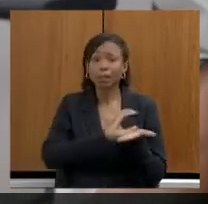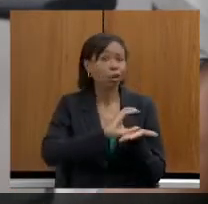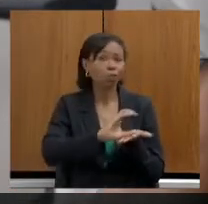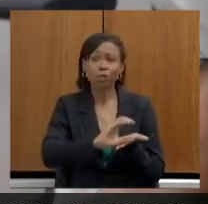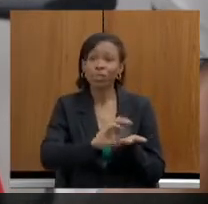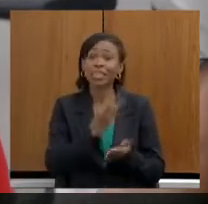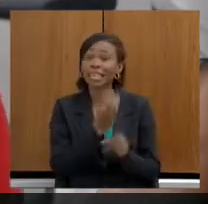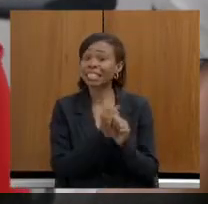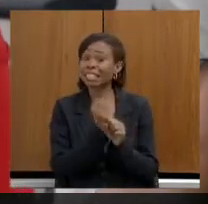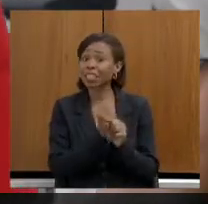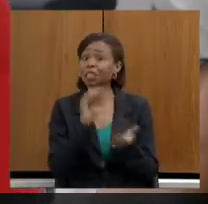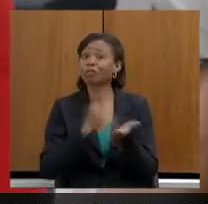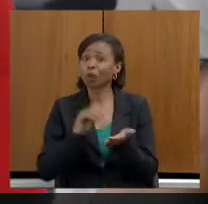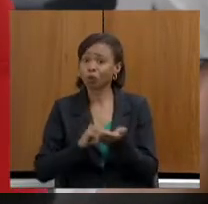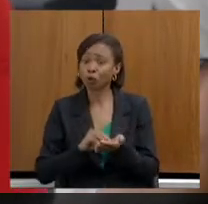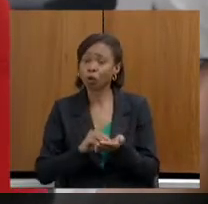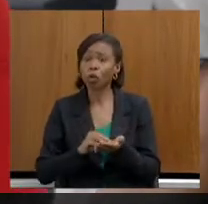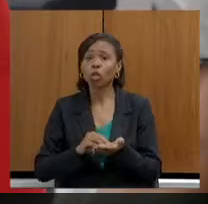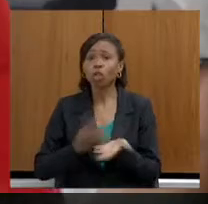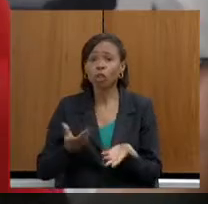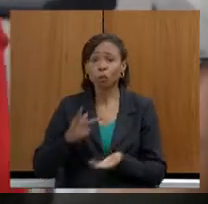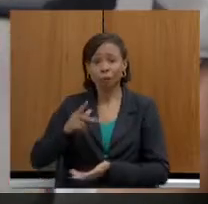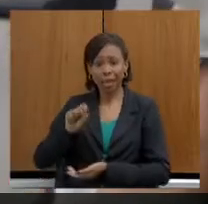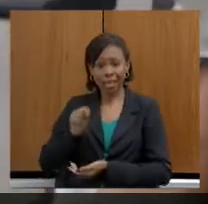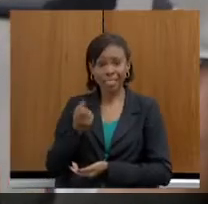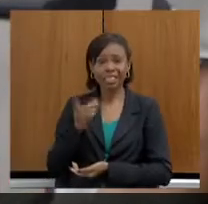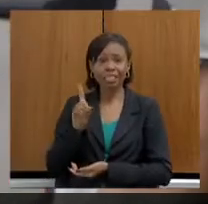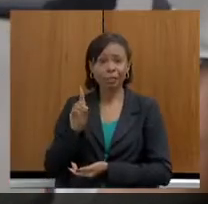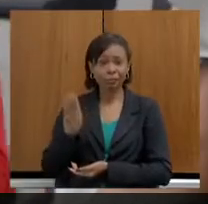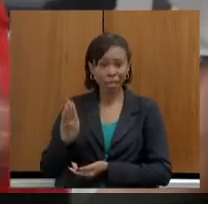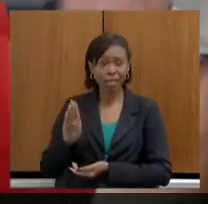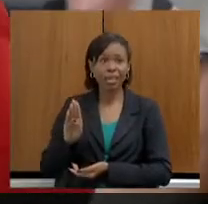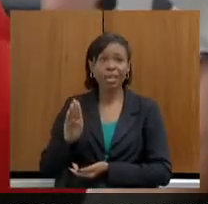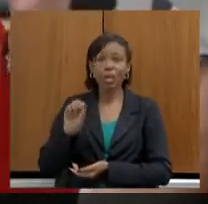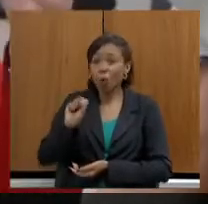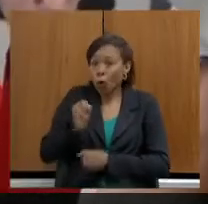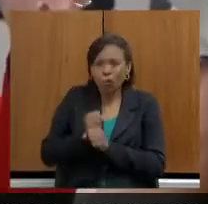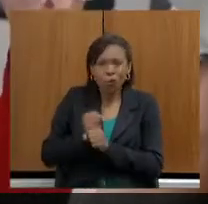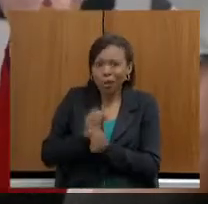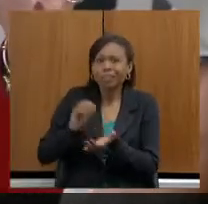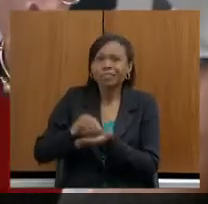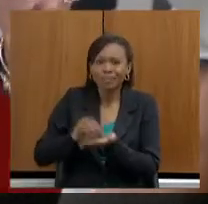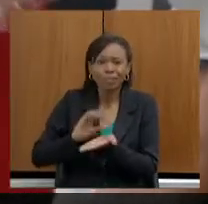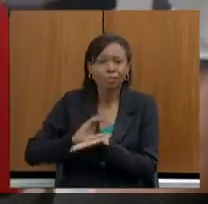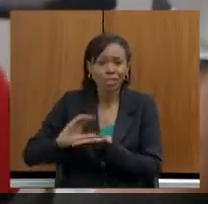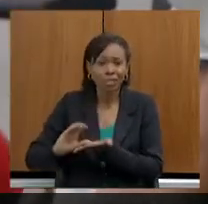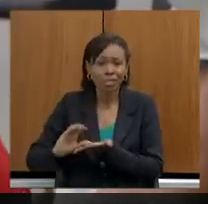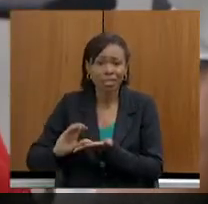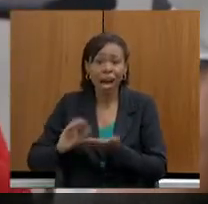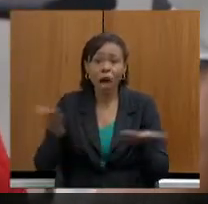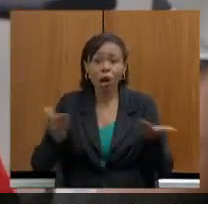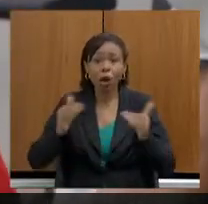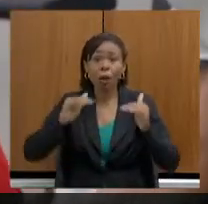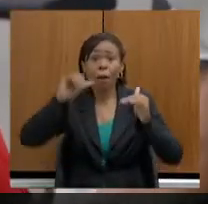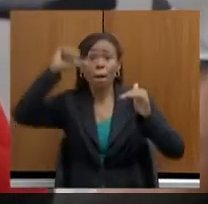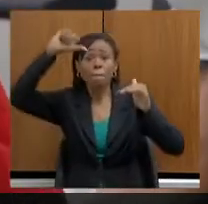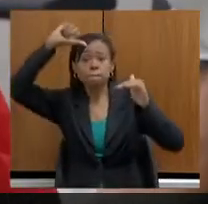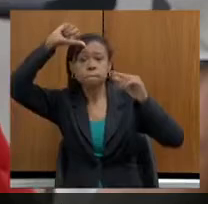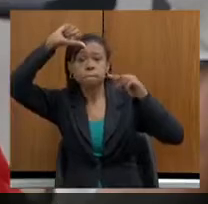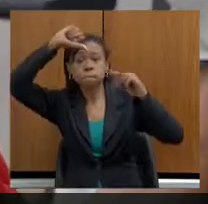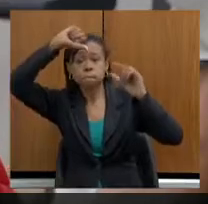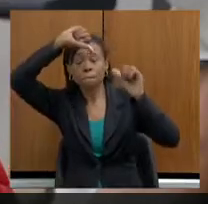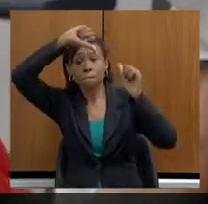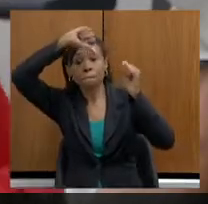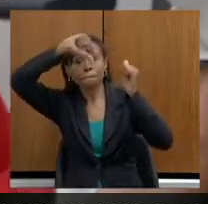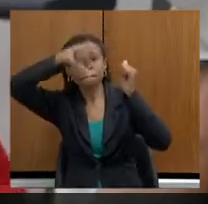do PSDB deixou de investir em oito anos percebam como é que o abismo aumentou porque a campanha que o sind-ute